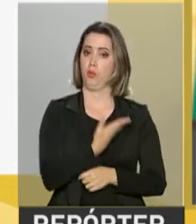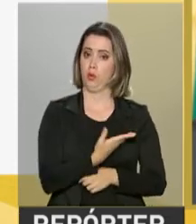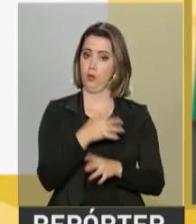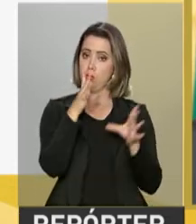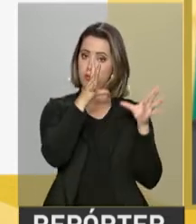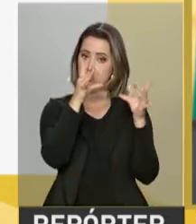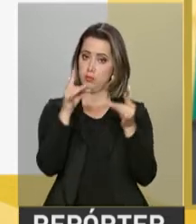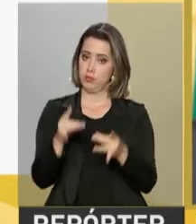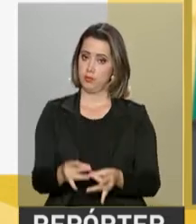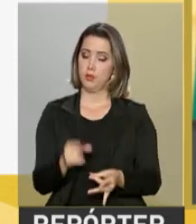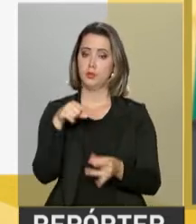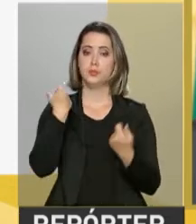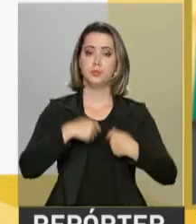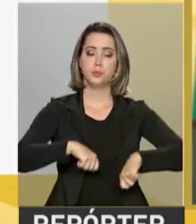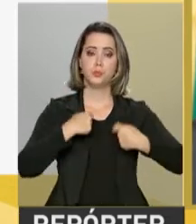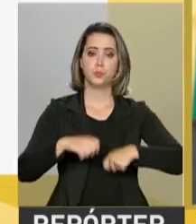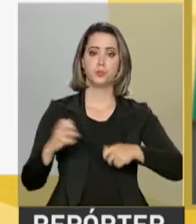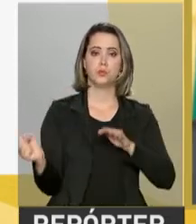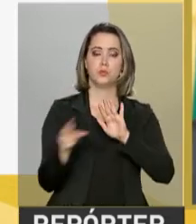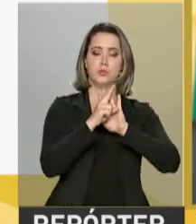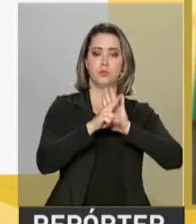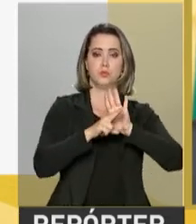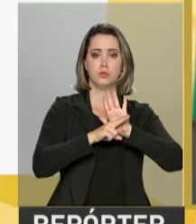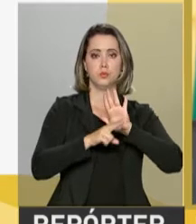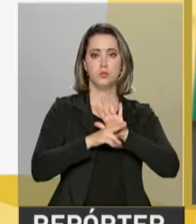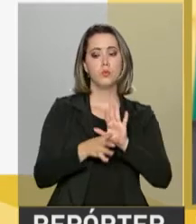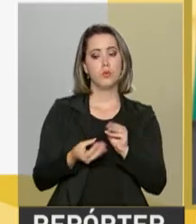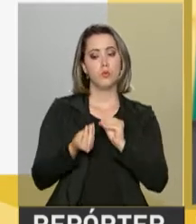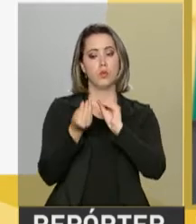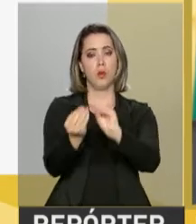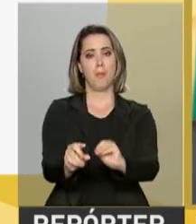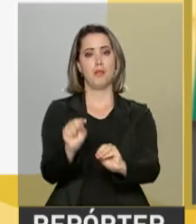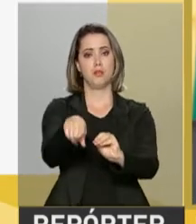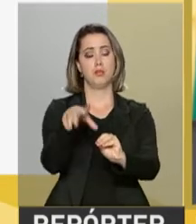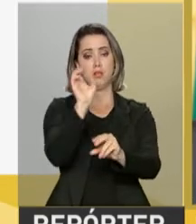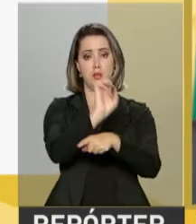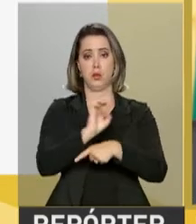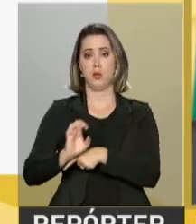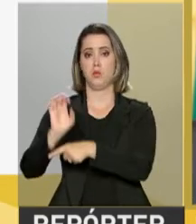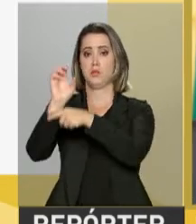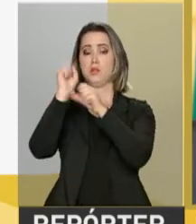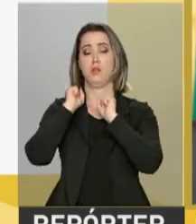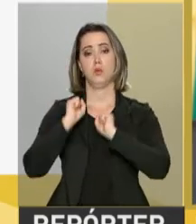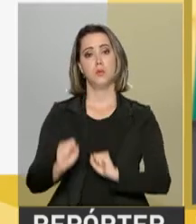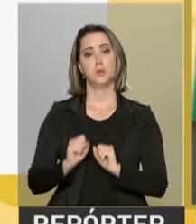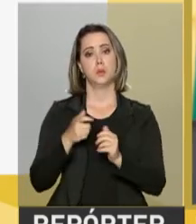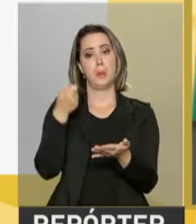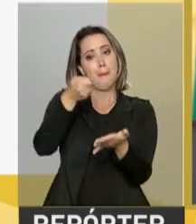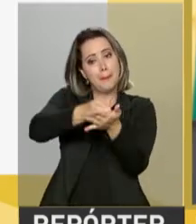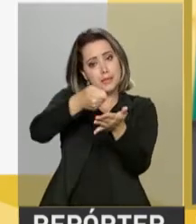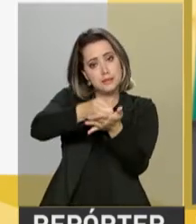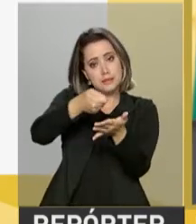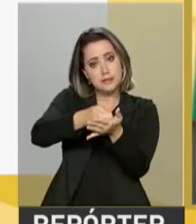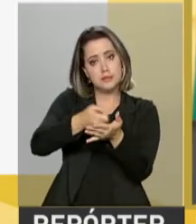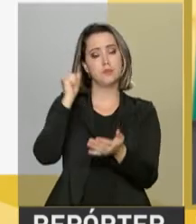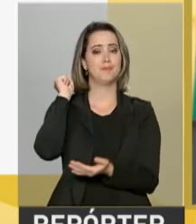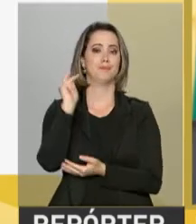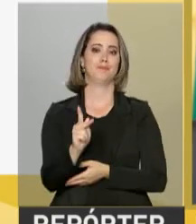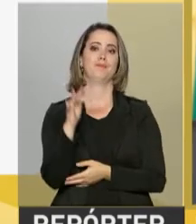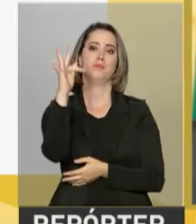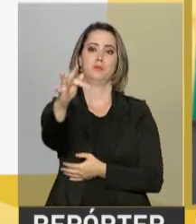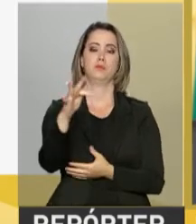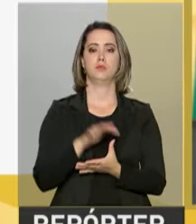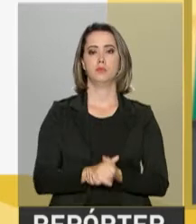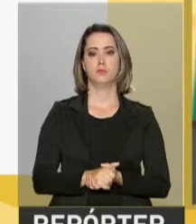destacou a necessidade de reformar para garantir que o estado tenha condições de pagar as aposentadorias no